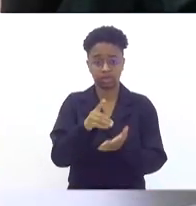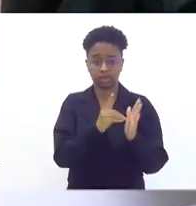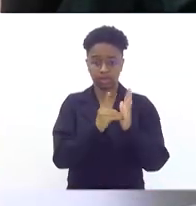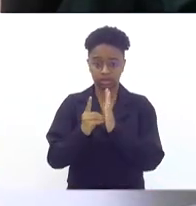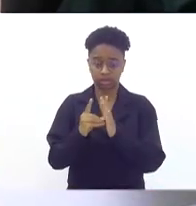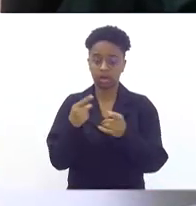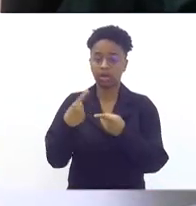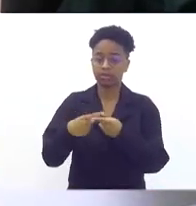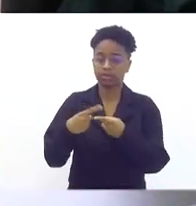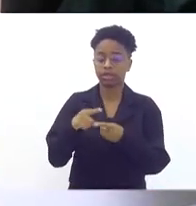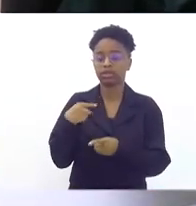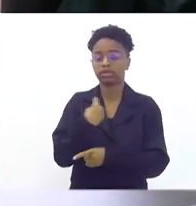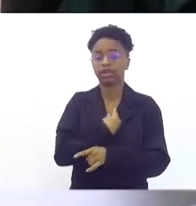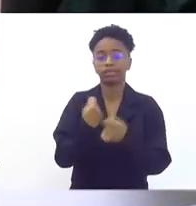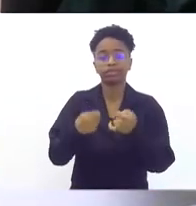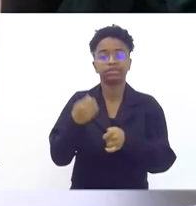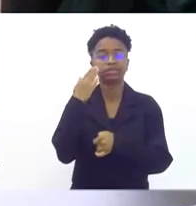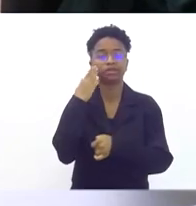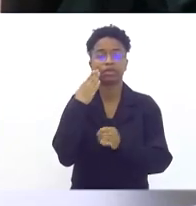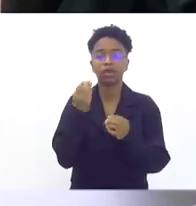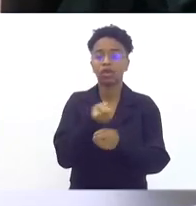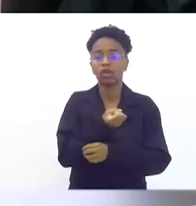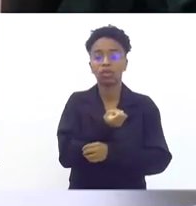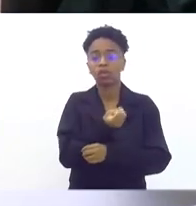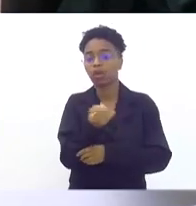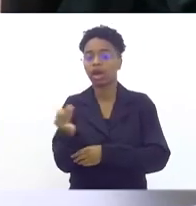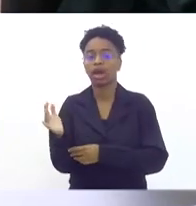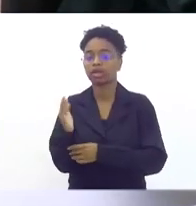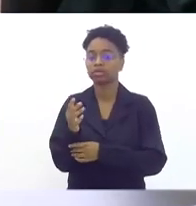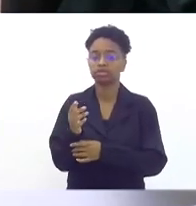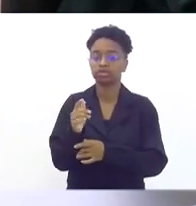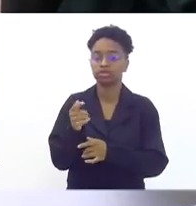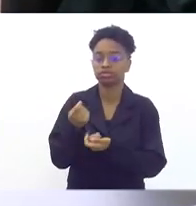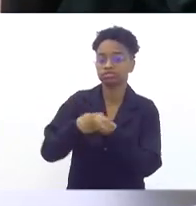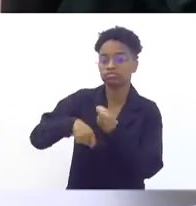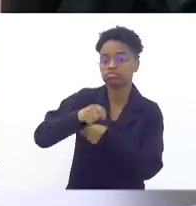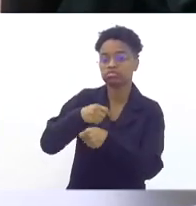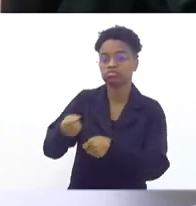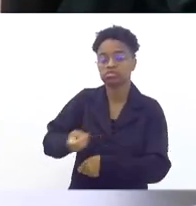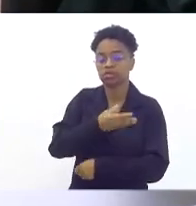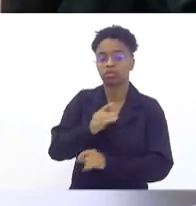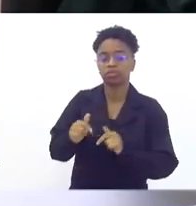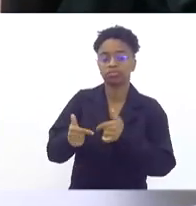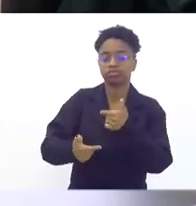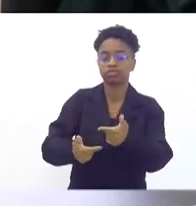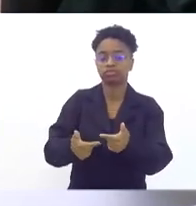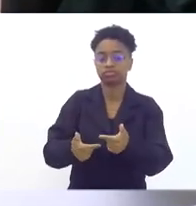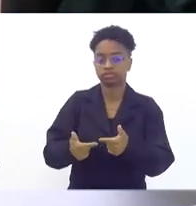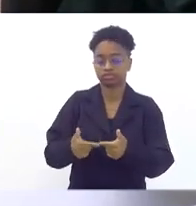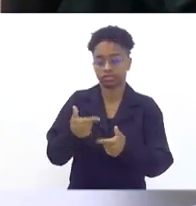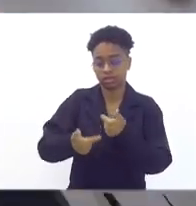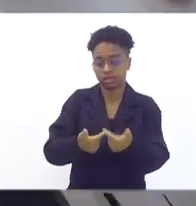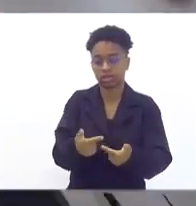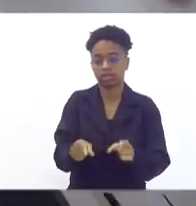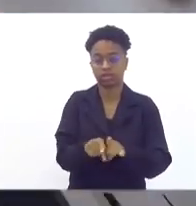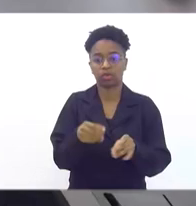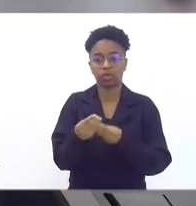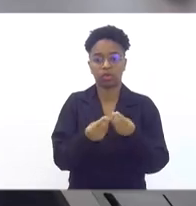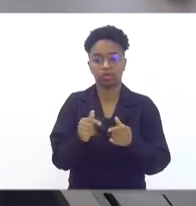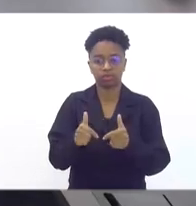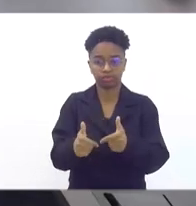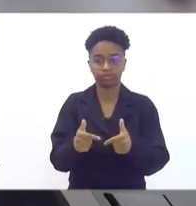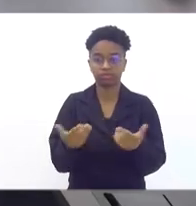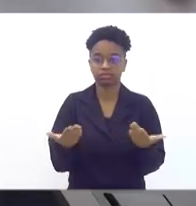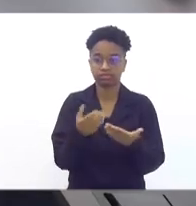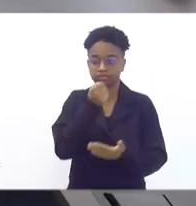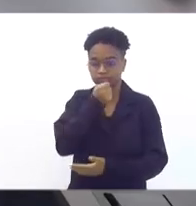para que nós possamos saber a quantas anos essa nova administração e o que eles têm feito vou passar agora finalmente